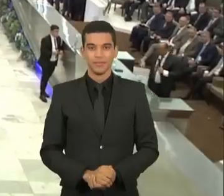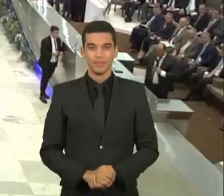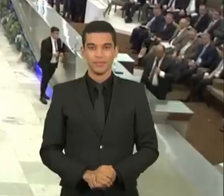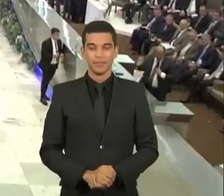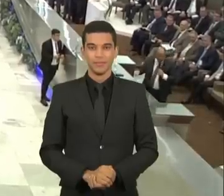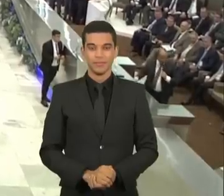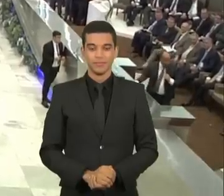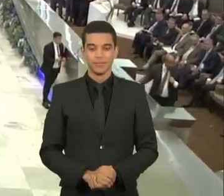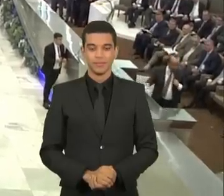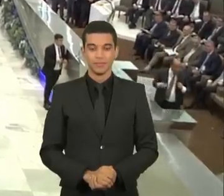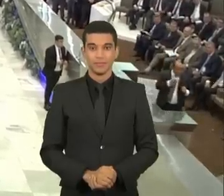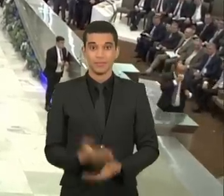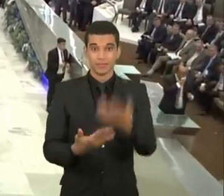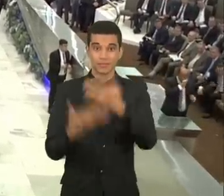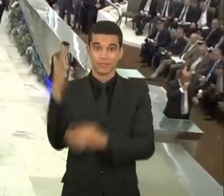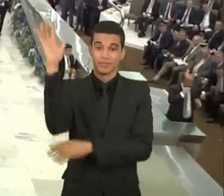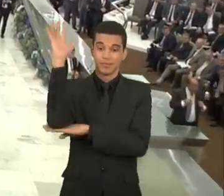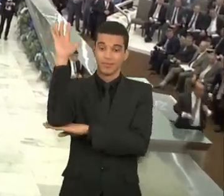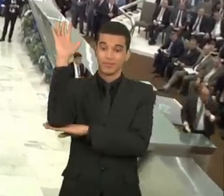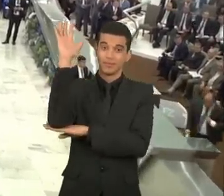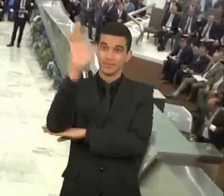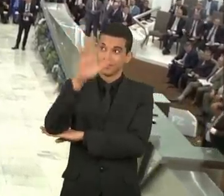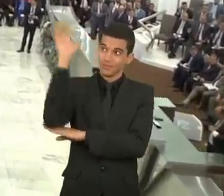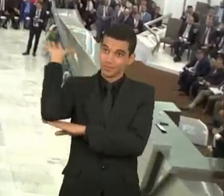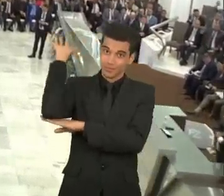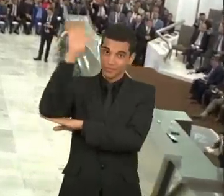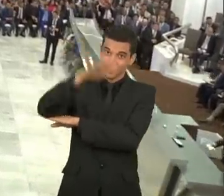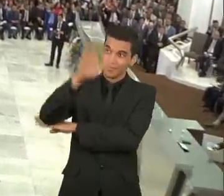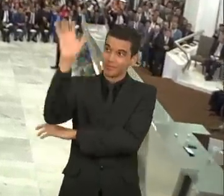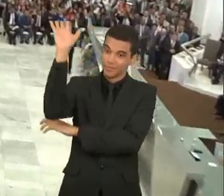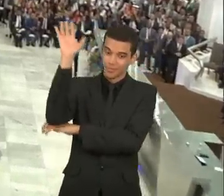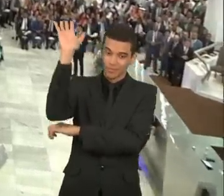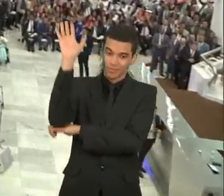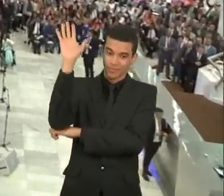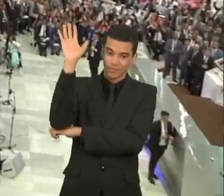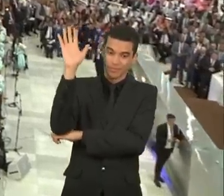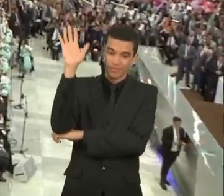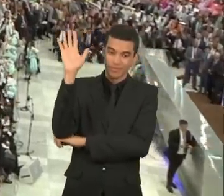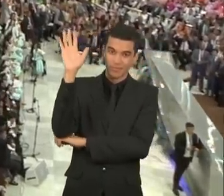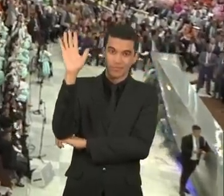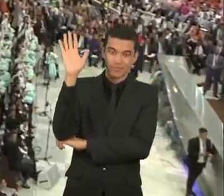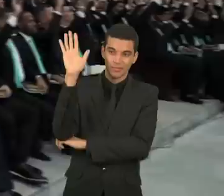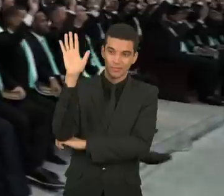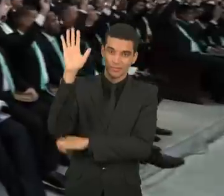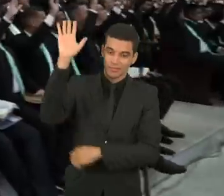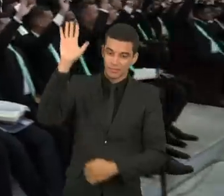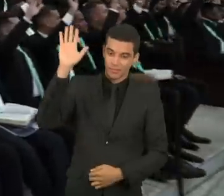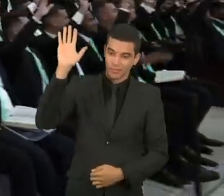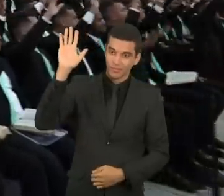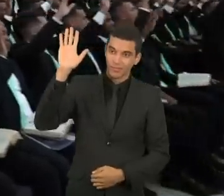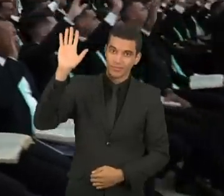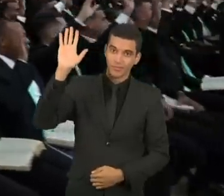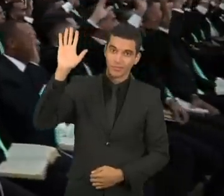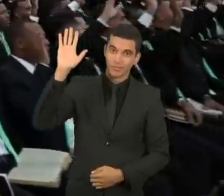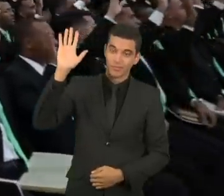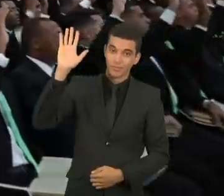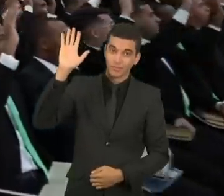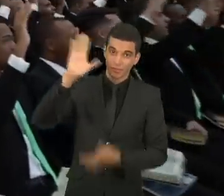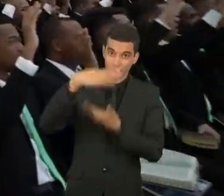Deus. Levanta a catapulta. Levanta, levanta, levanta, levanta. E diga assim: